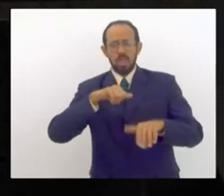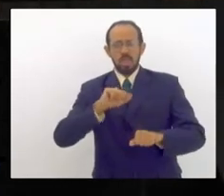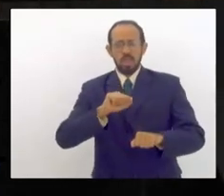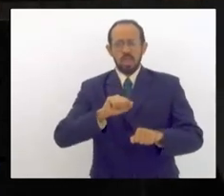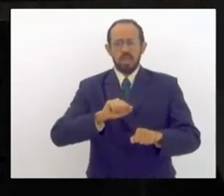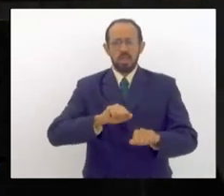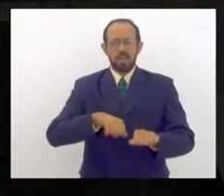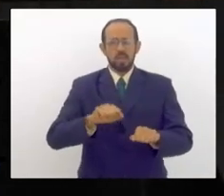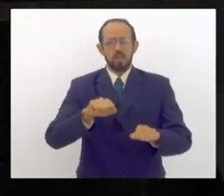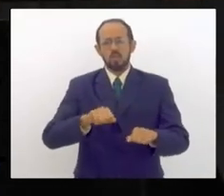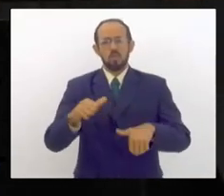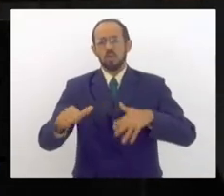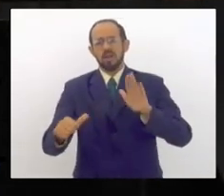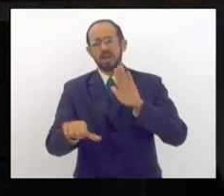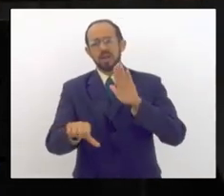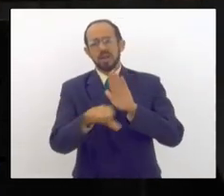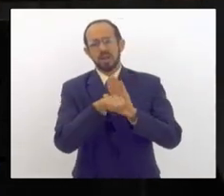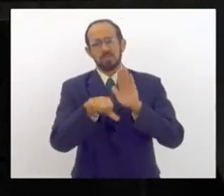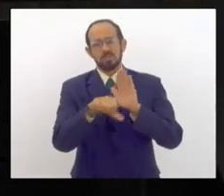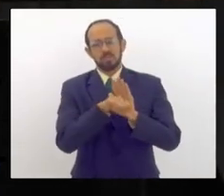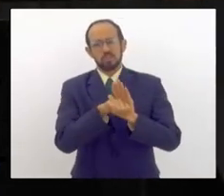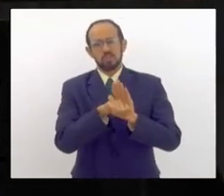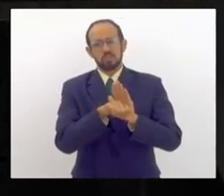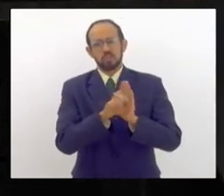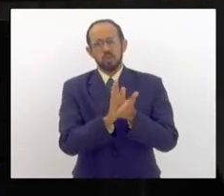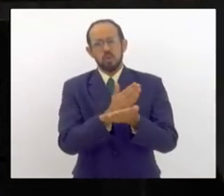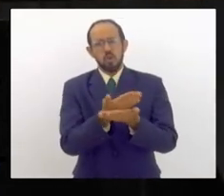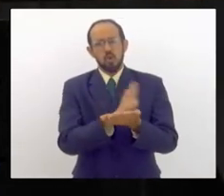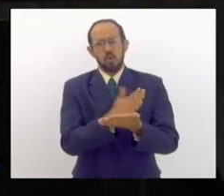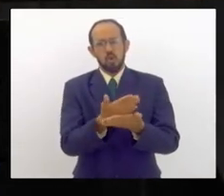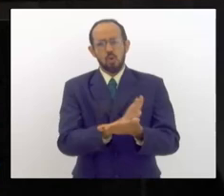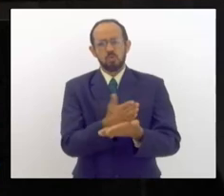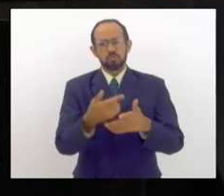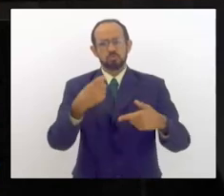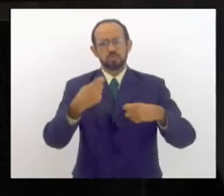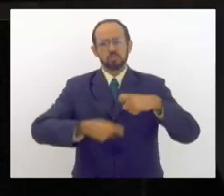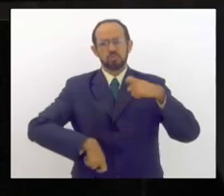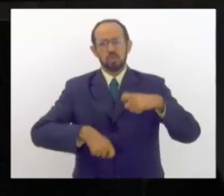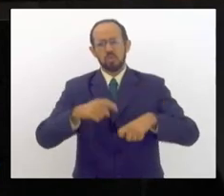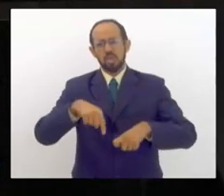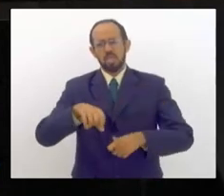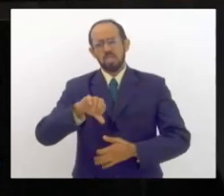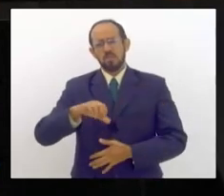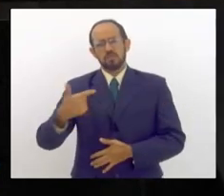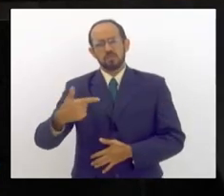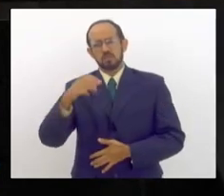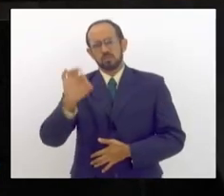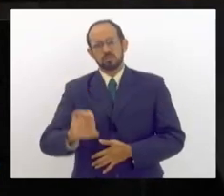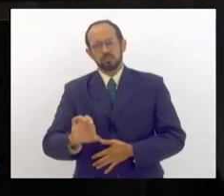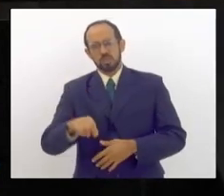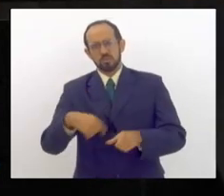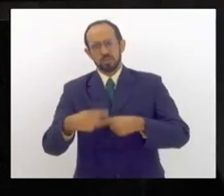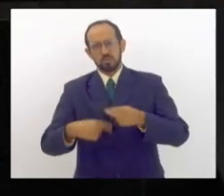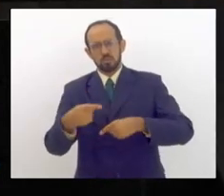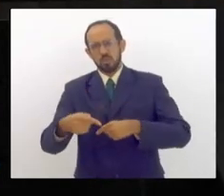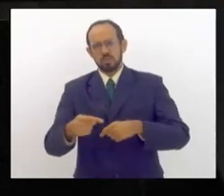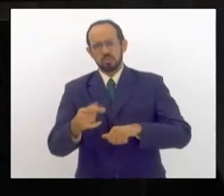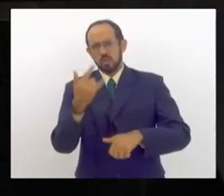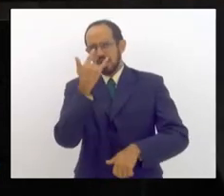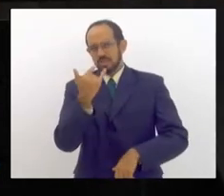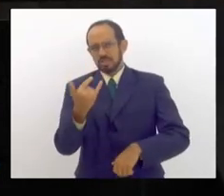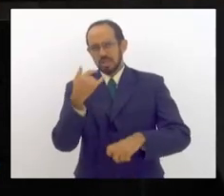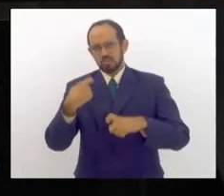de importunação sexual correspondeu a 92% dos casos, seguido por assédio